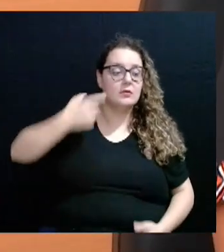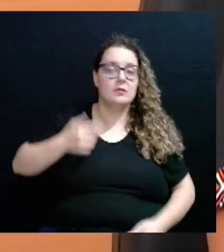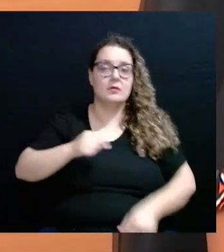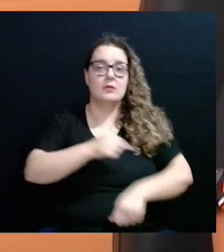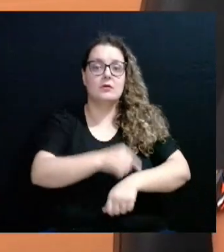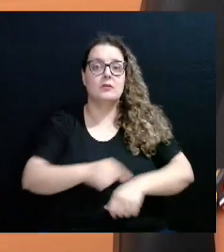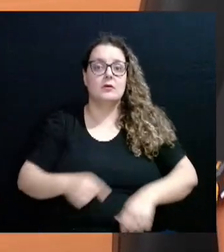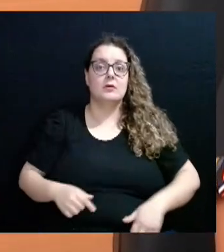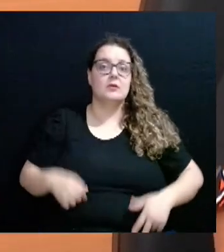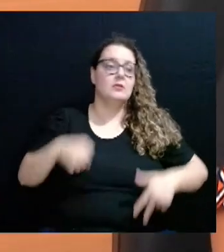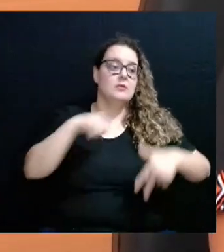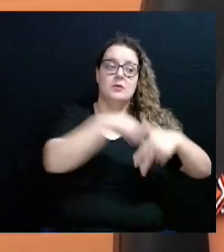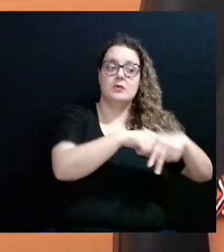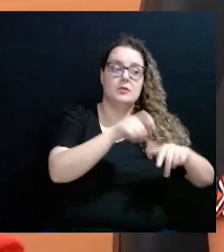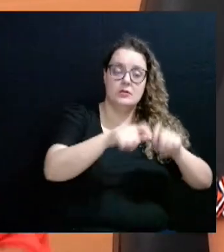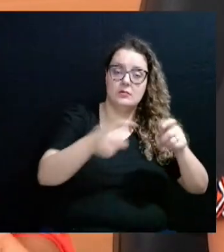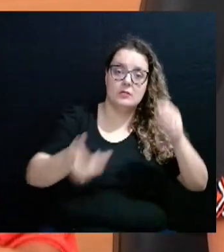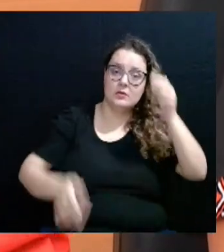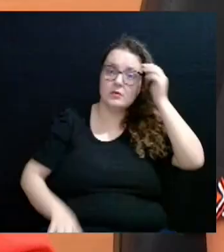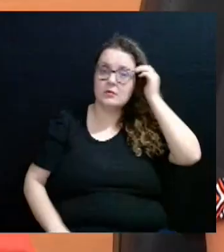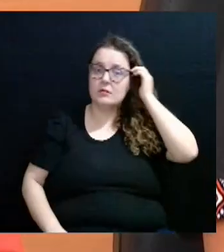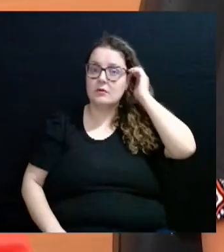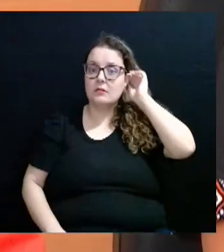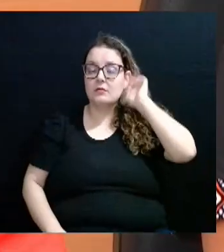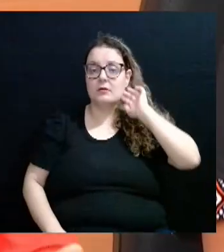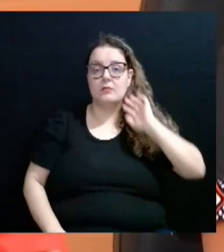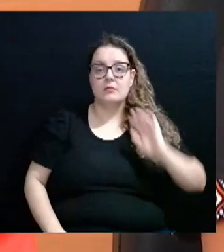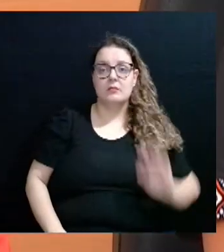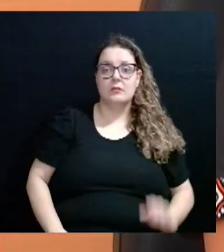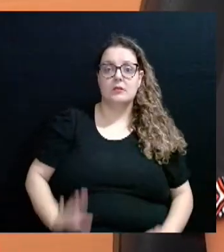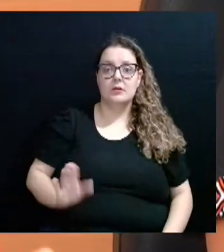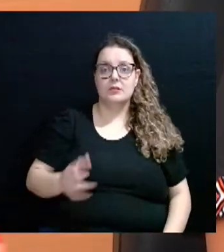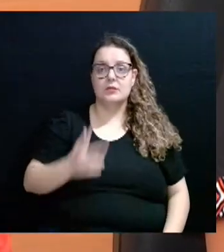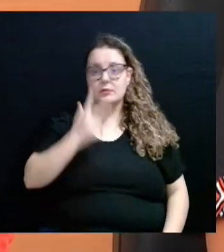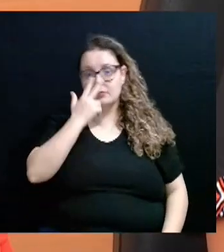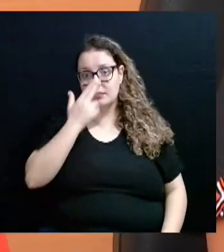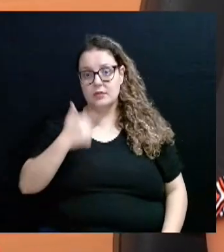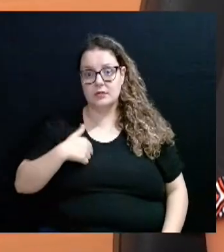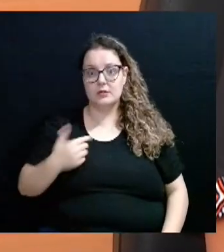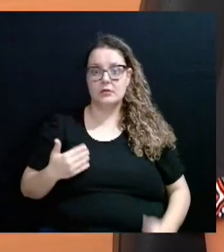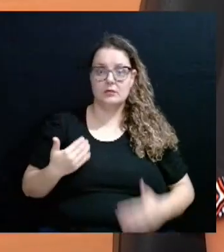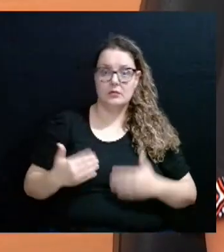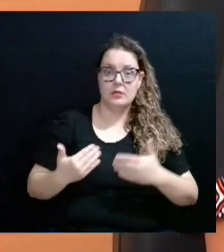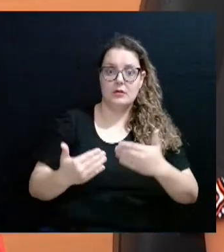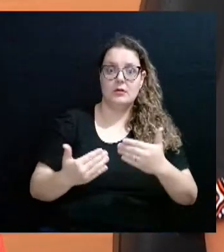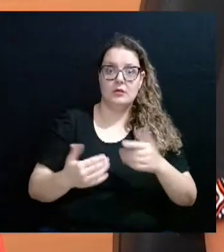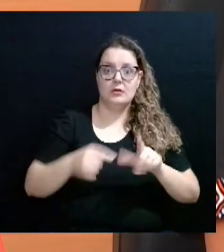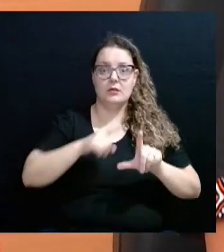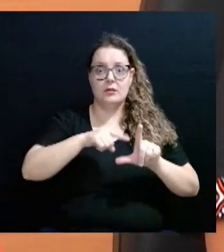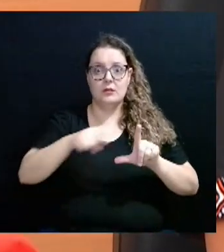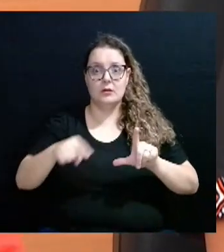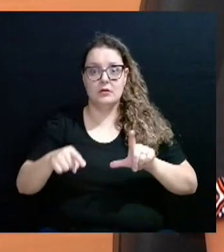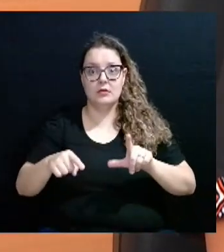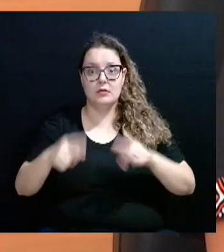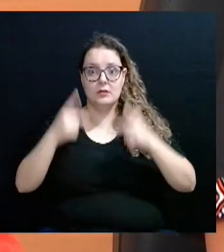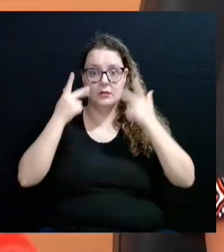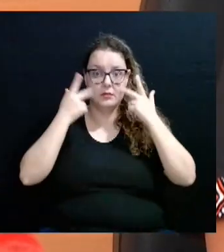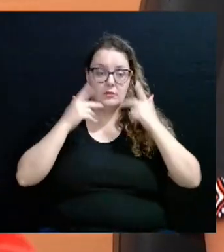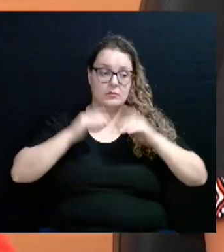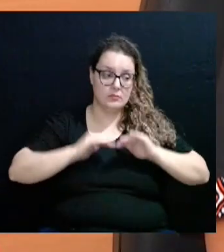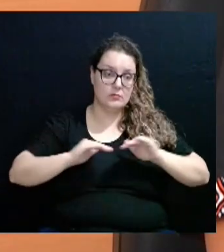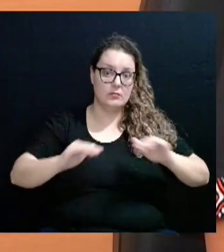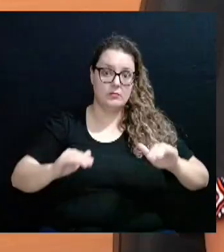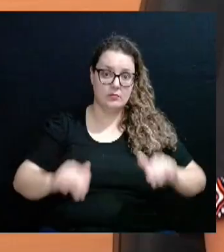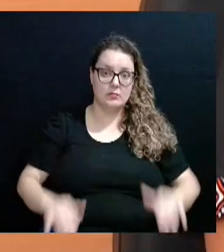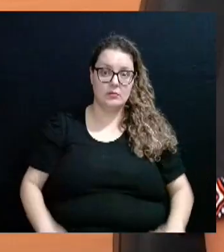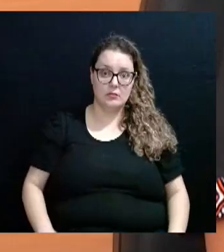outros, e já parecia que eu estava fluindo numa estatística tranquila, aí, né? Numa correnteza tranquila